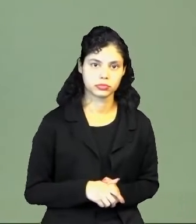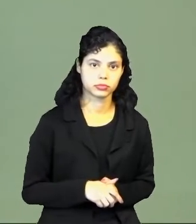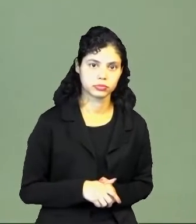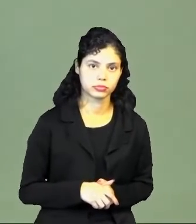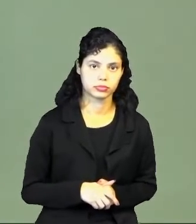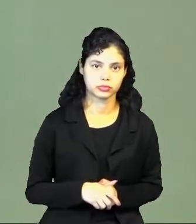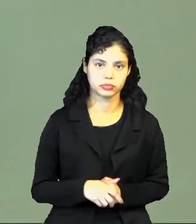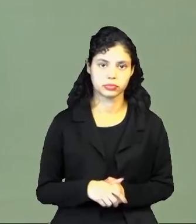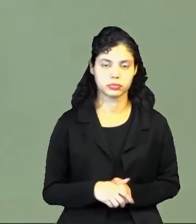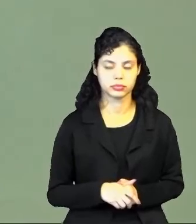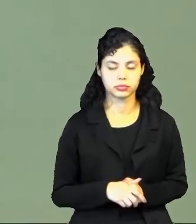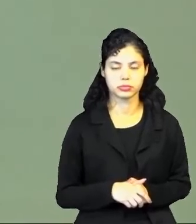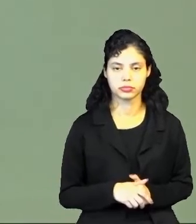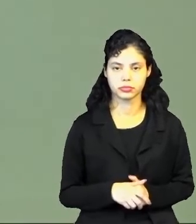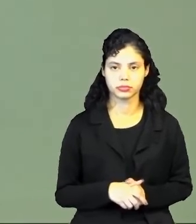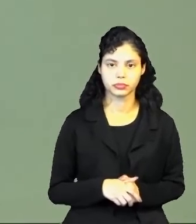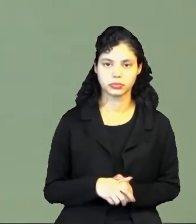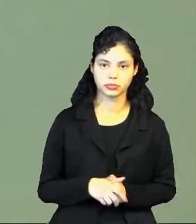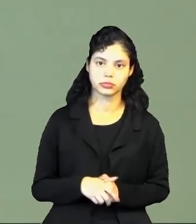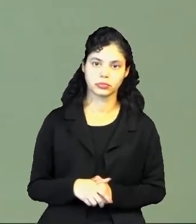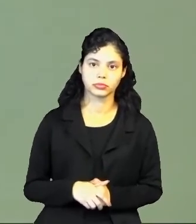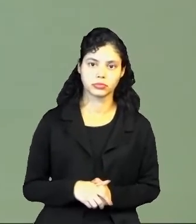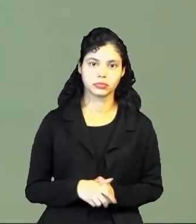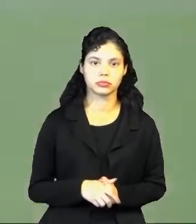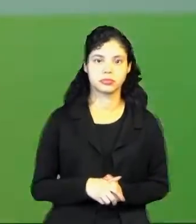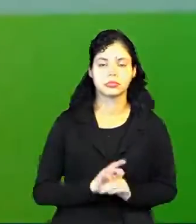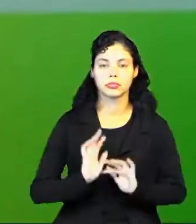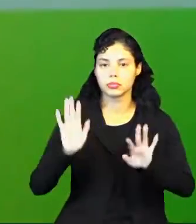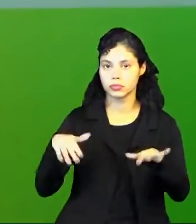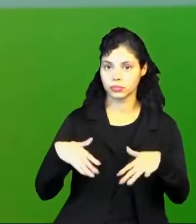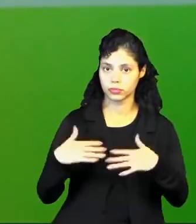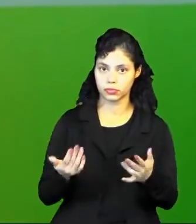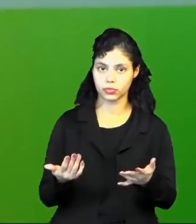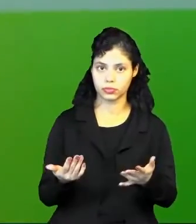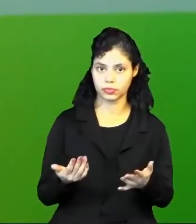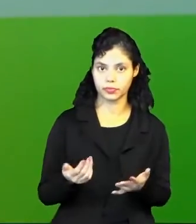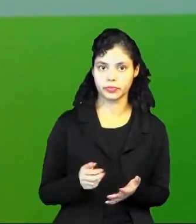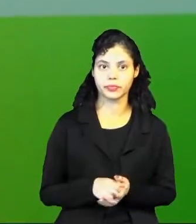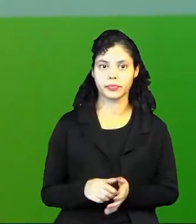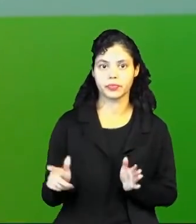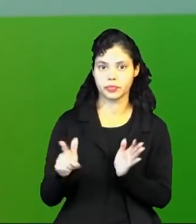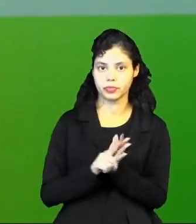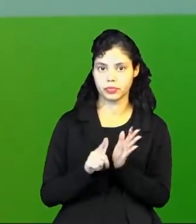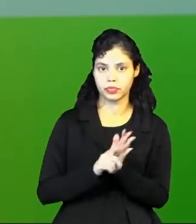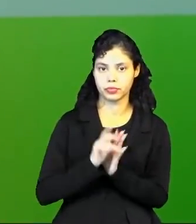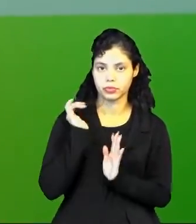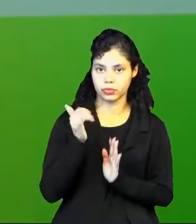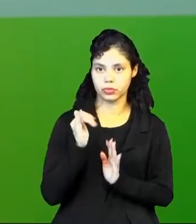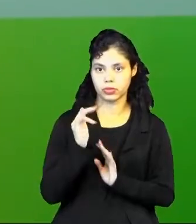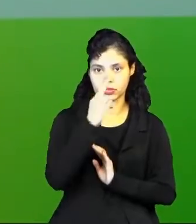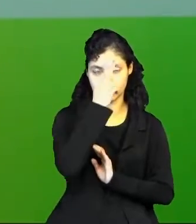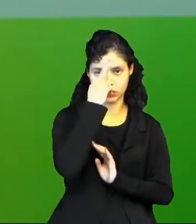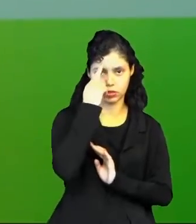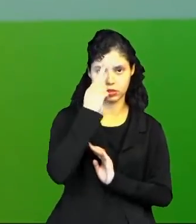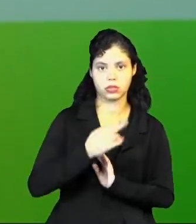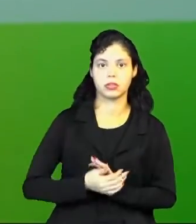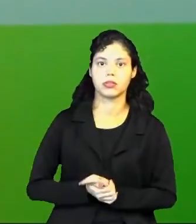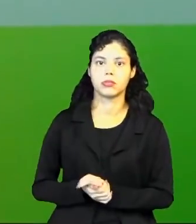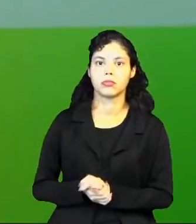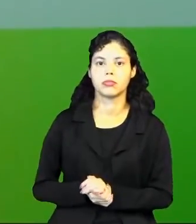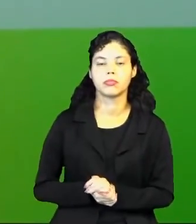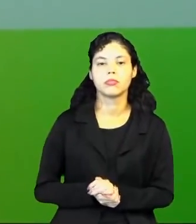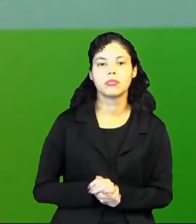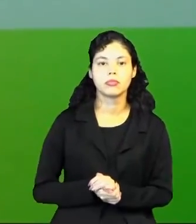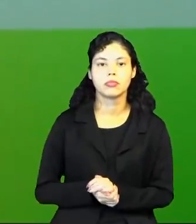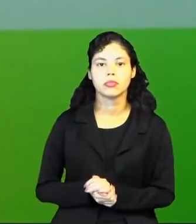Tá? Vamos lá, questão 2, ó. Qual é o papel do narrador nas